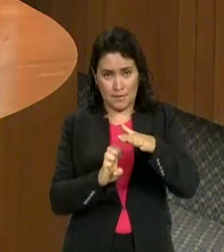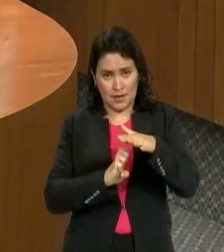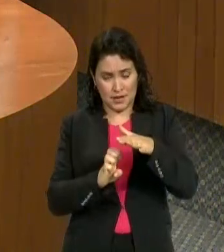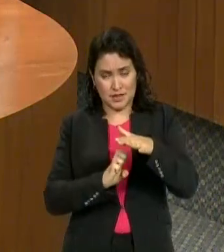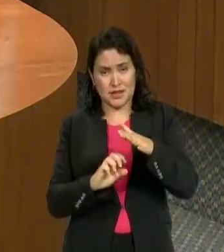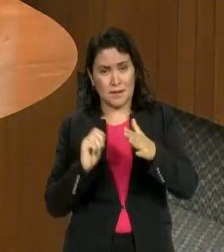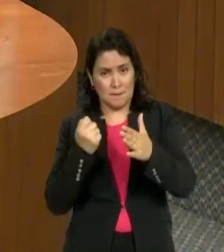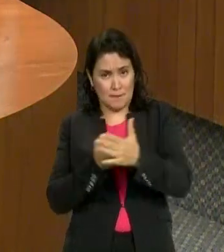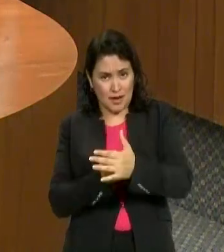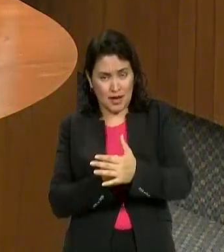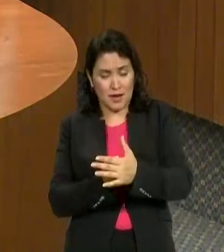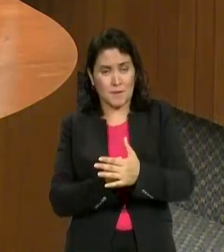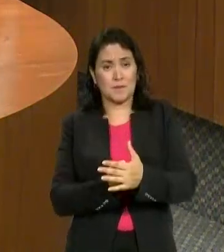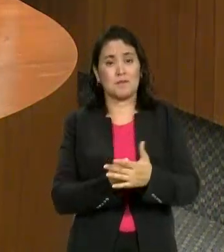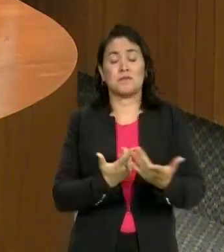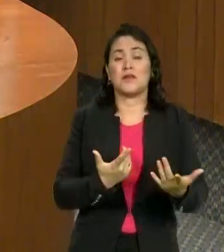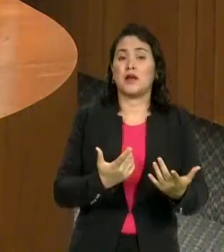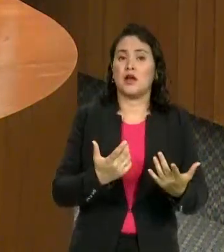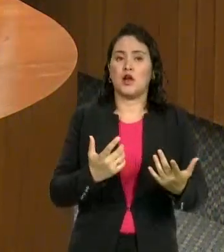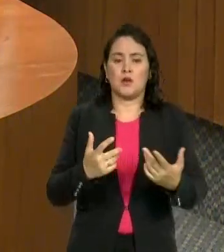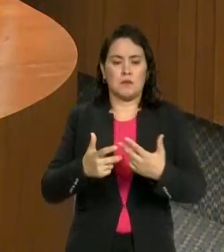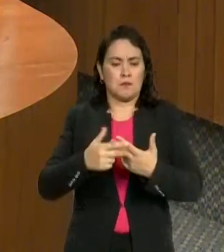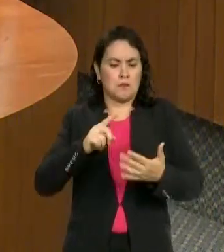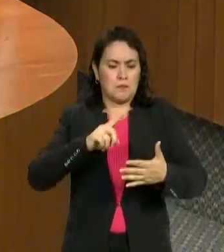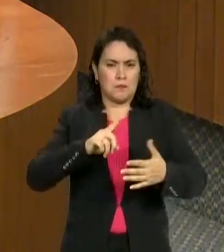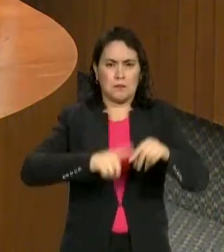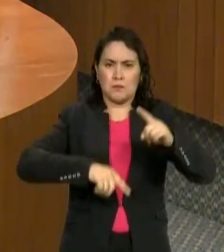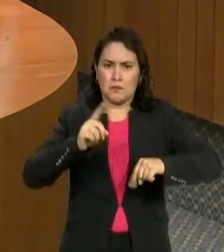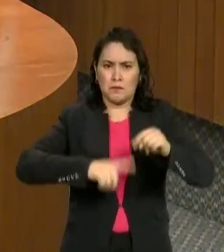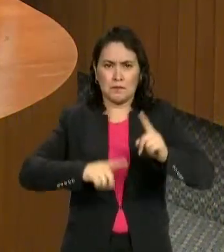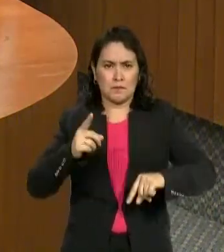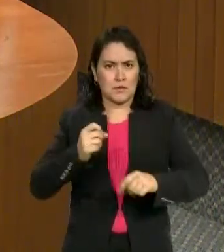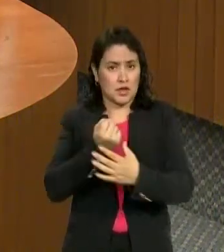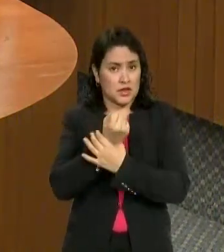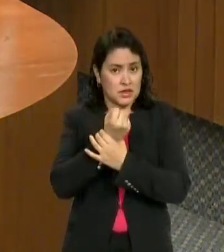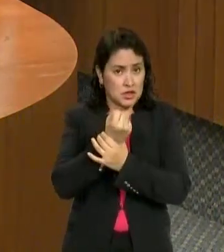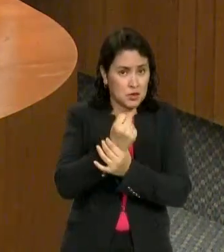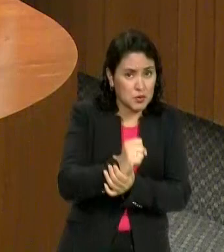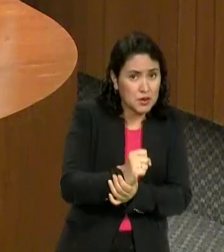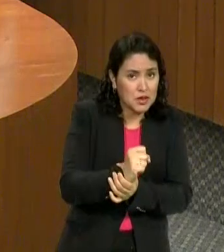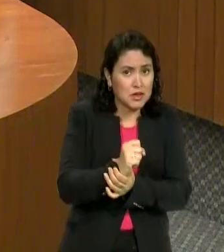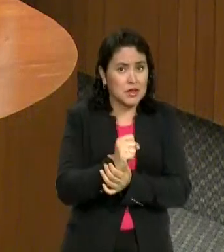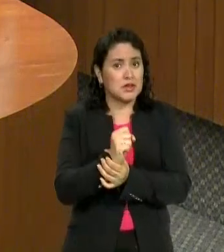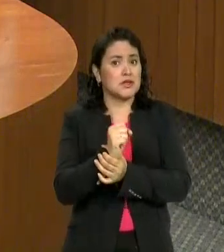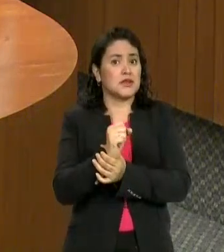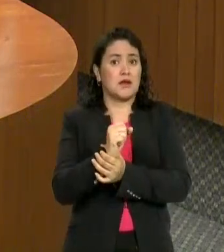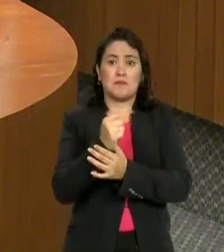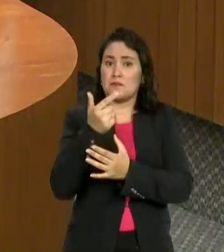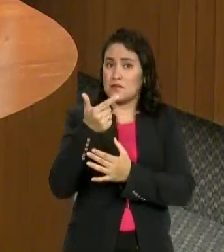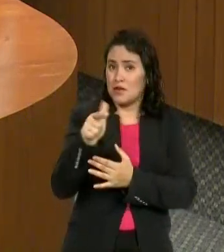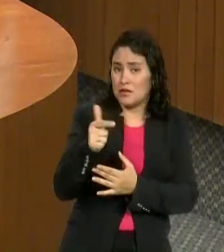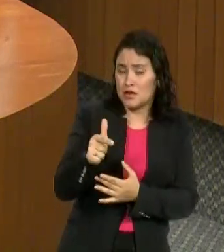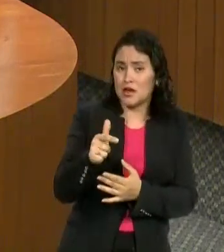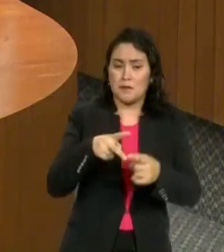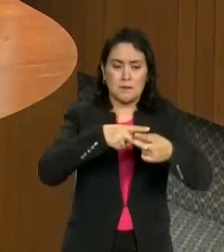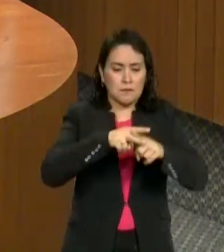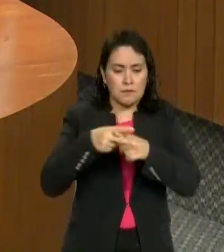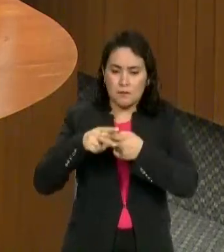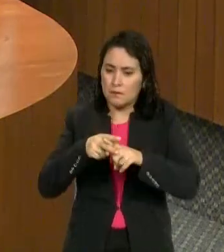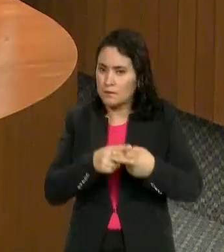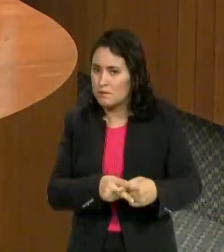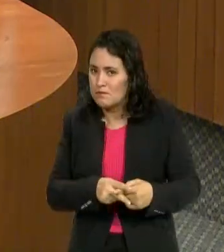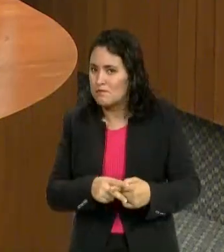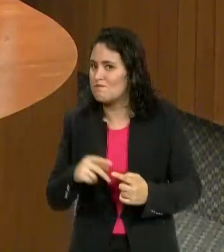não cumprir com os licenciamentos, de não fazer as trocas de peças que deveriam fazer, e isso termina levando depois